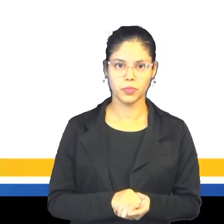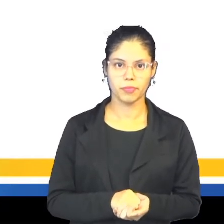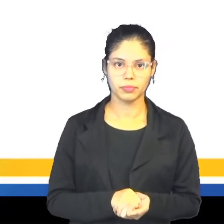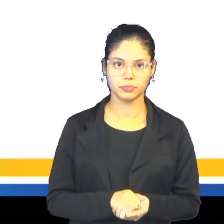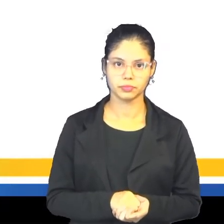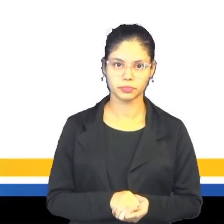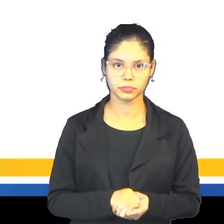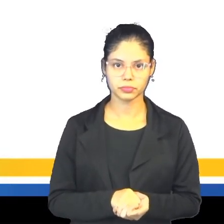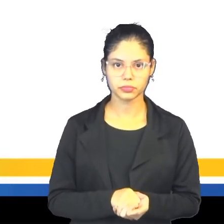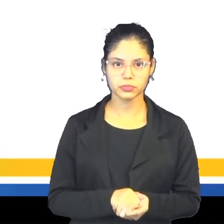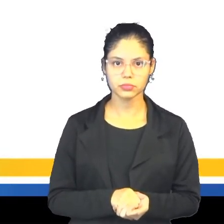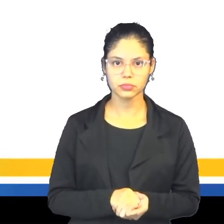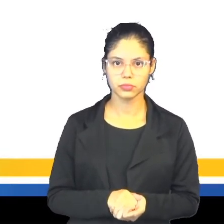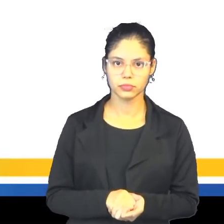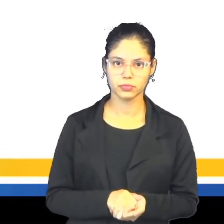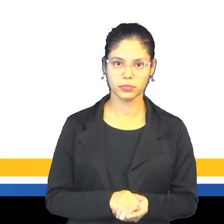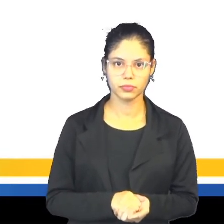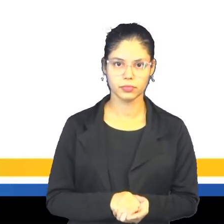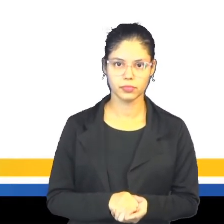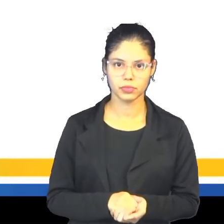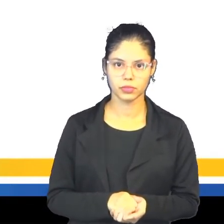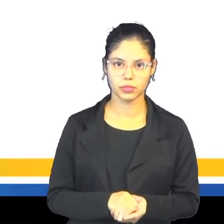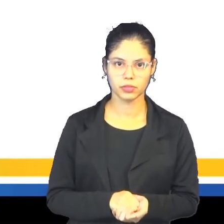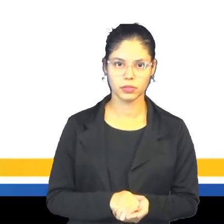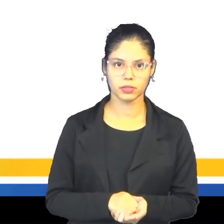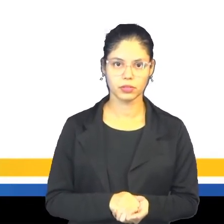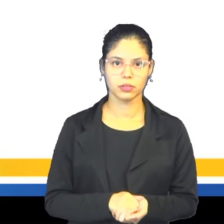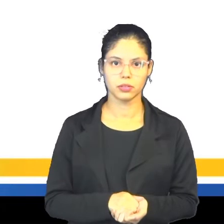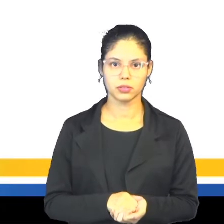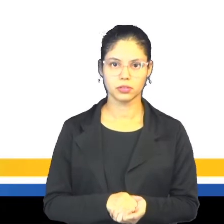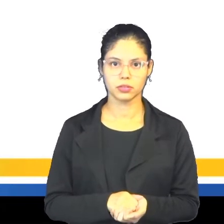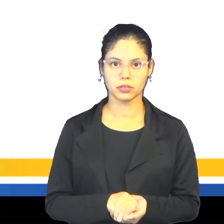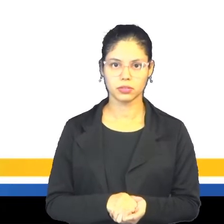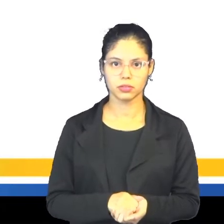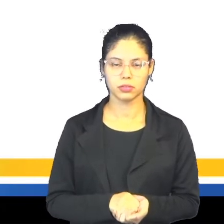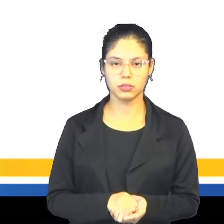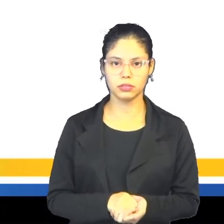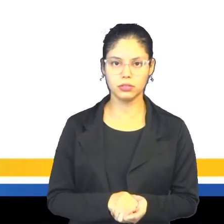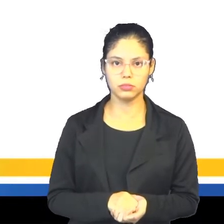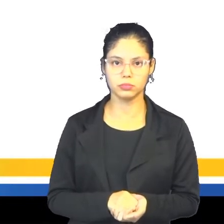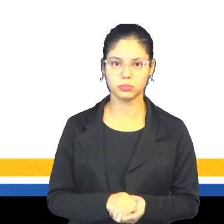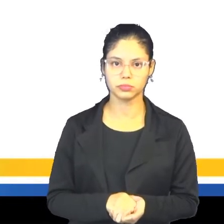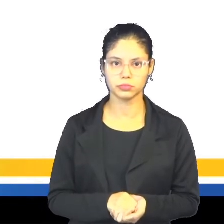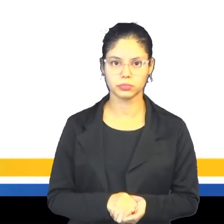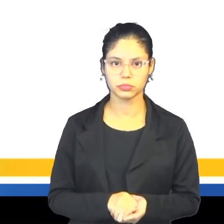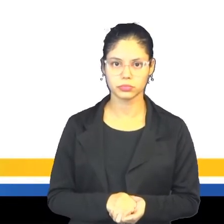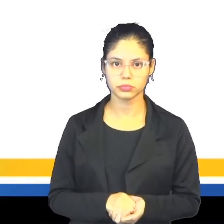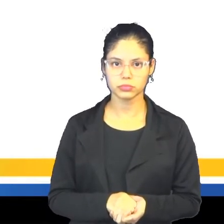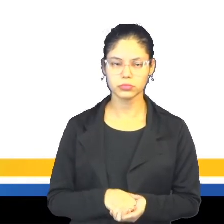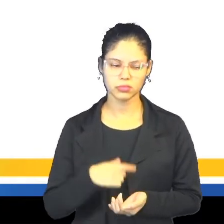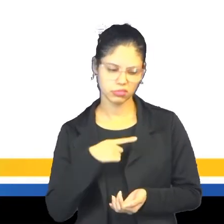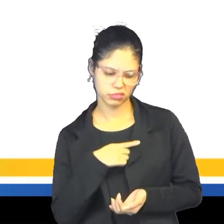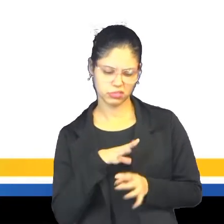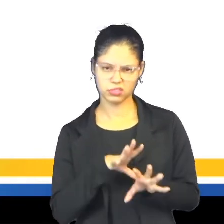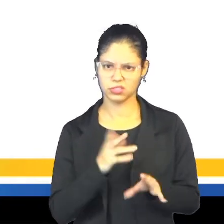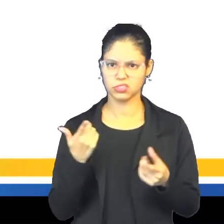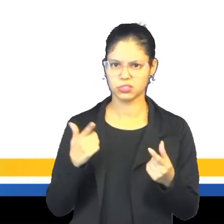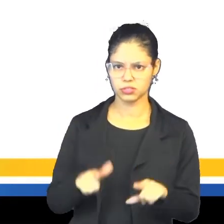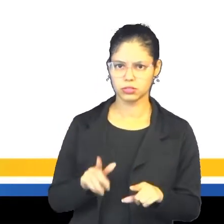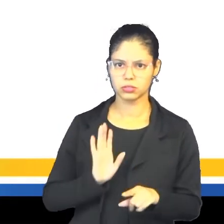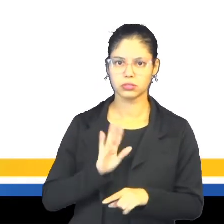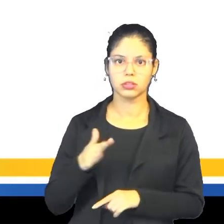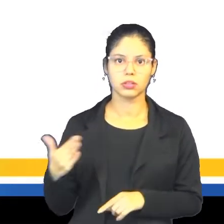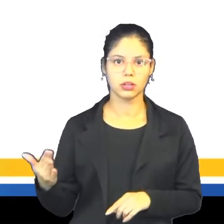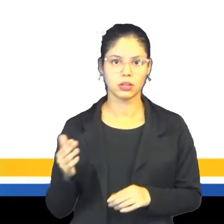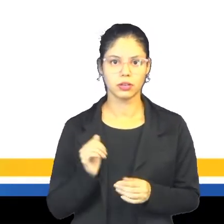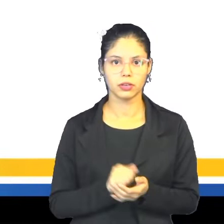Que antipáticos, né? Quando vas a estar no reto silêncio, que antipático, né? Quando